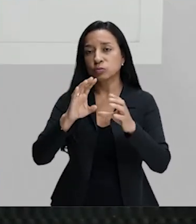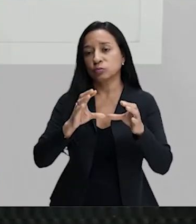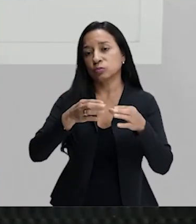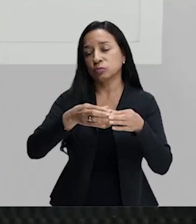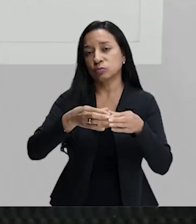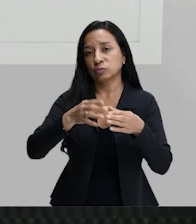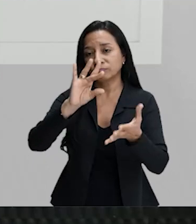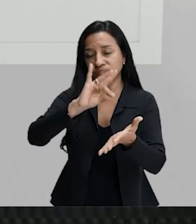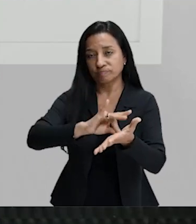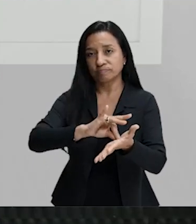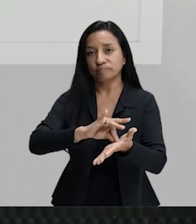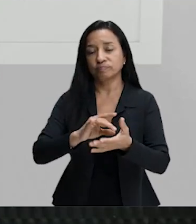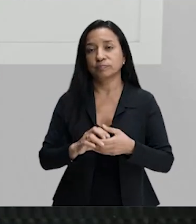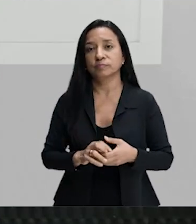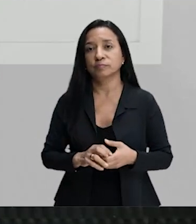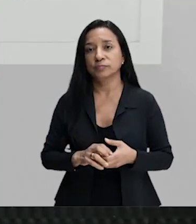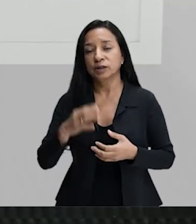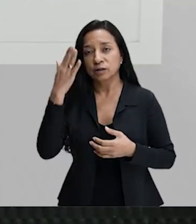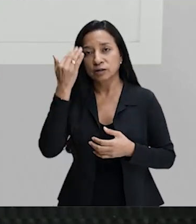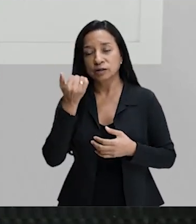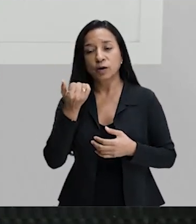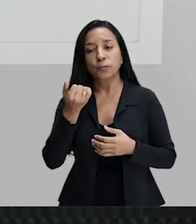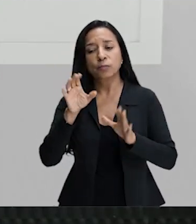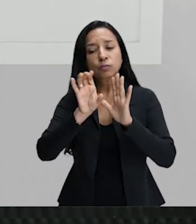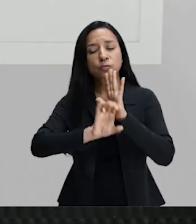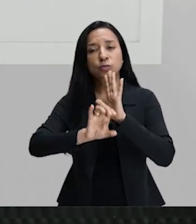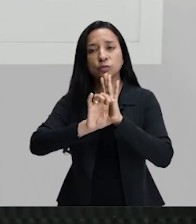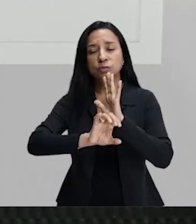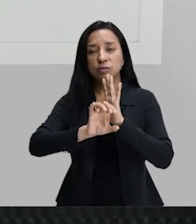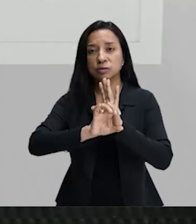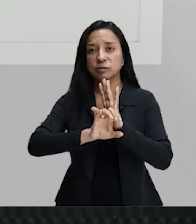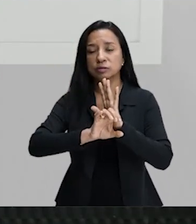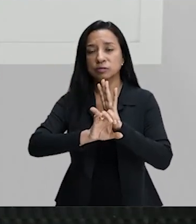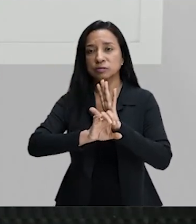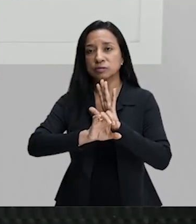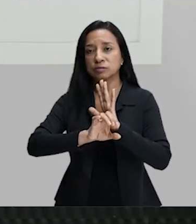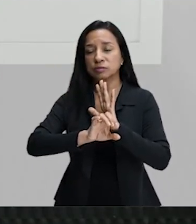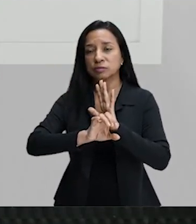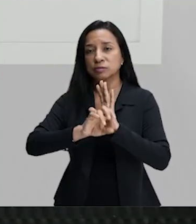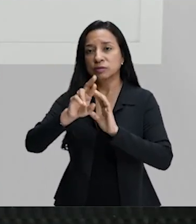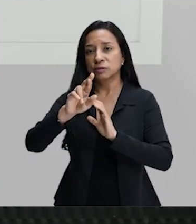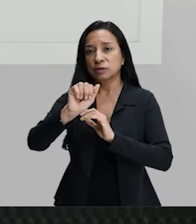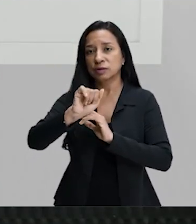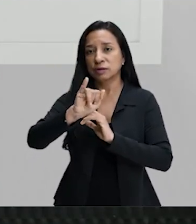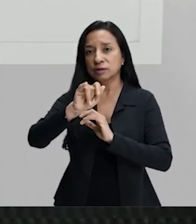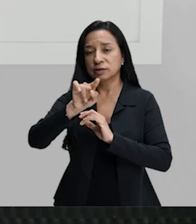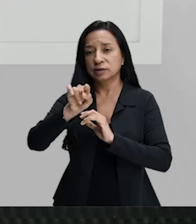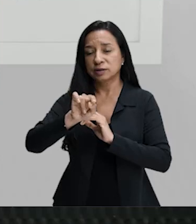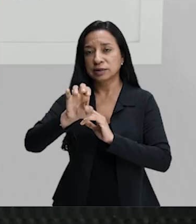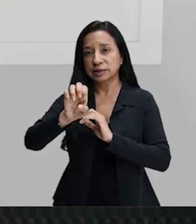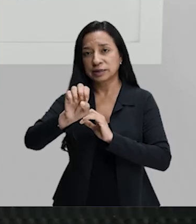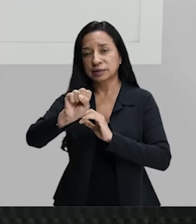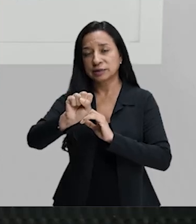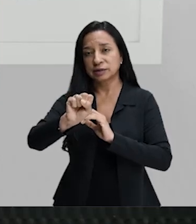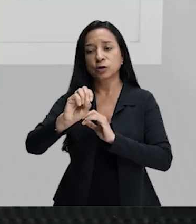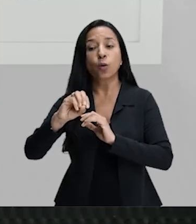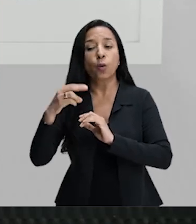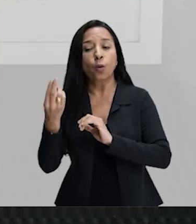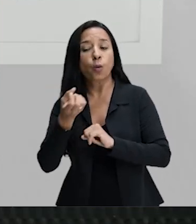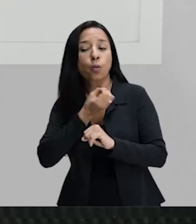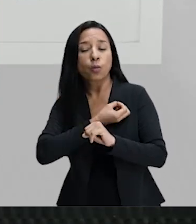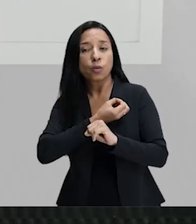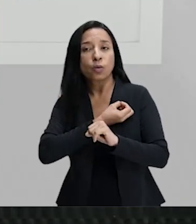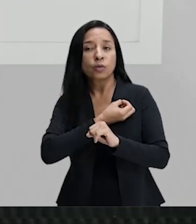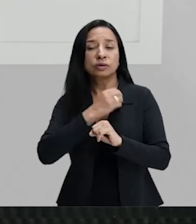solução. Beleza? Então, já sabemos o conceito de raízes, né, ou zeros. Já sabemos o conceito